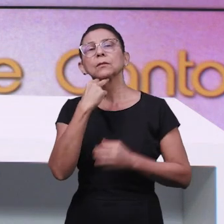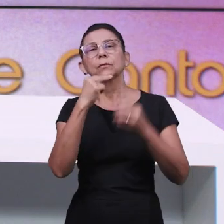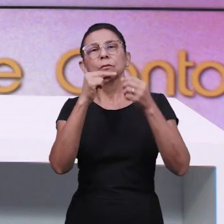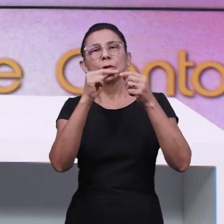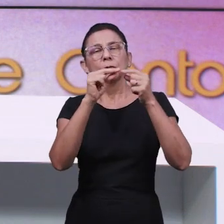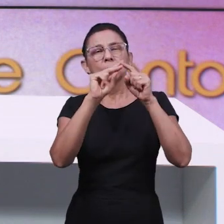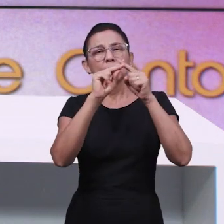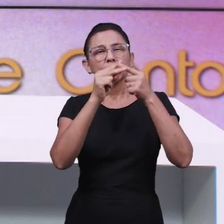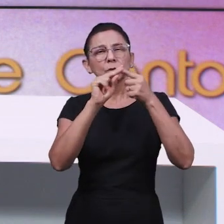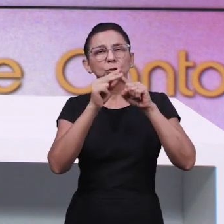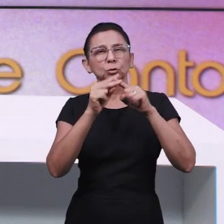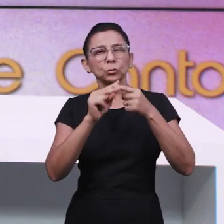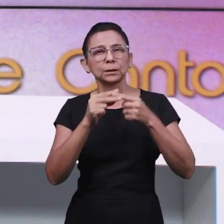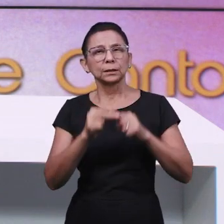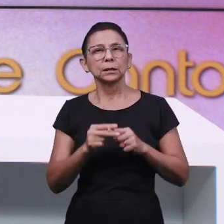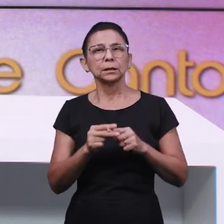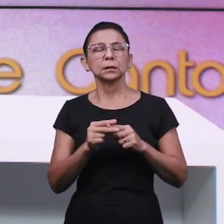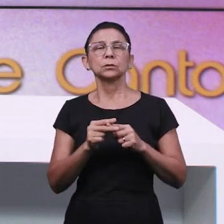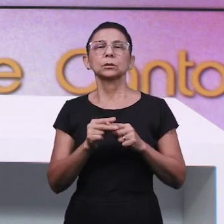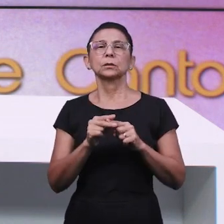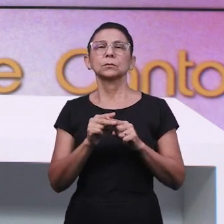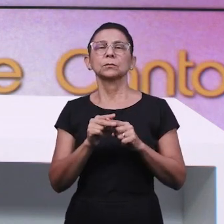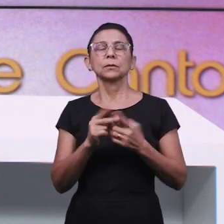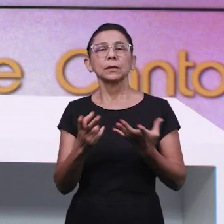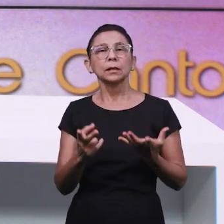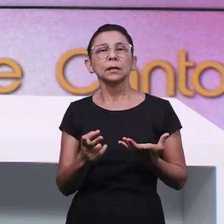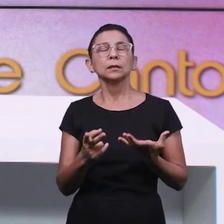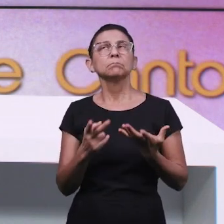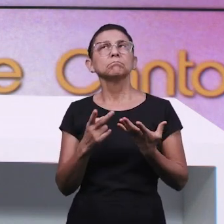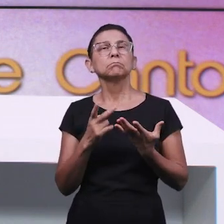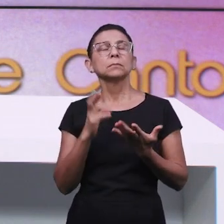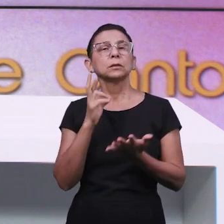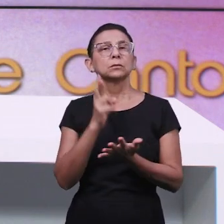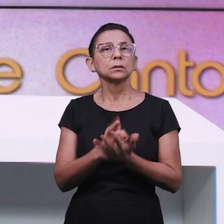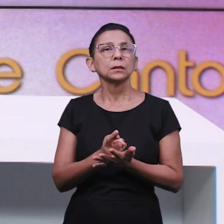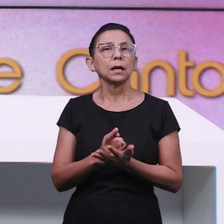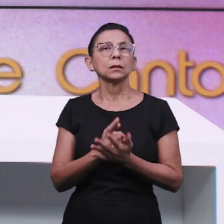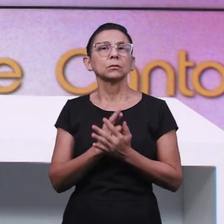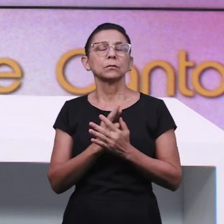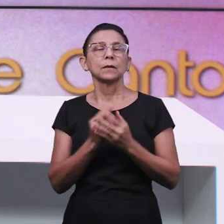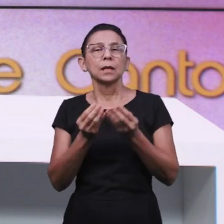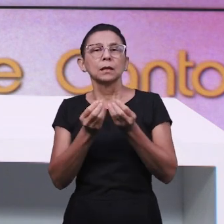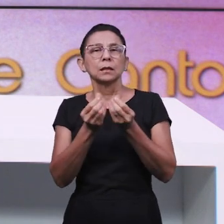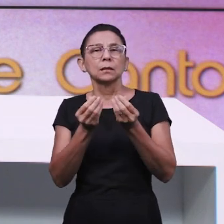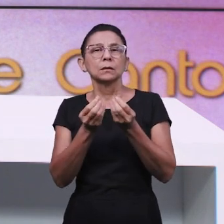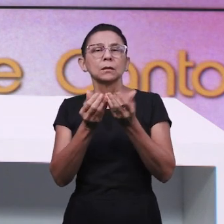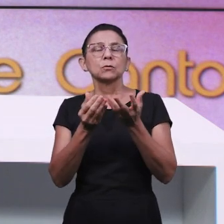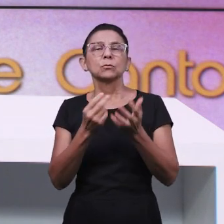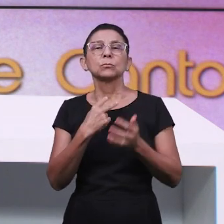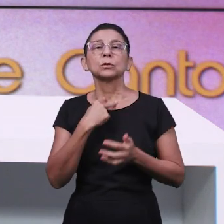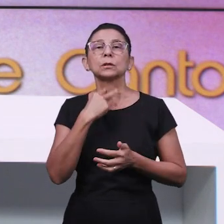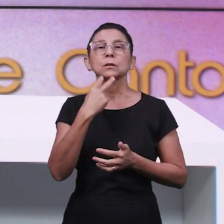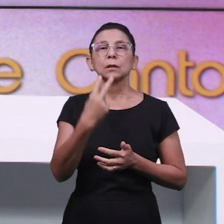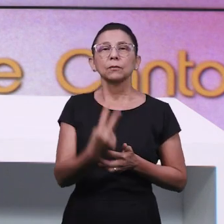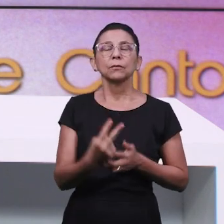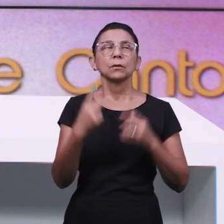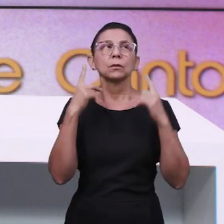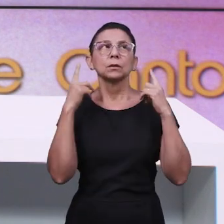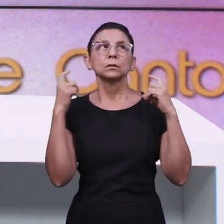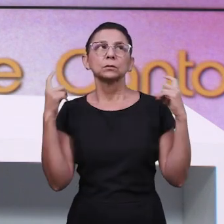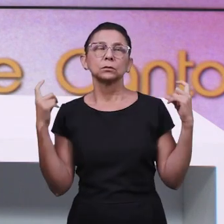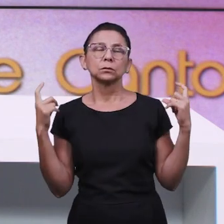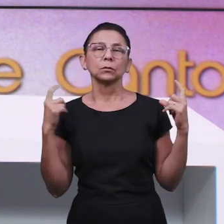na sonoridade e na textura da nossa voz. Continuei o trabalho